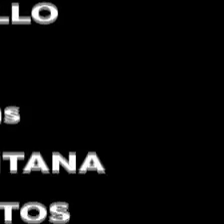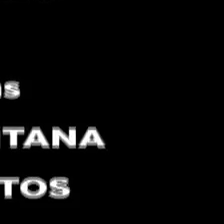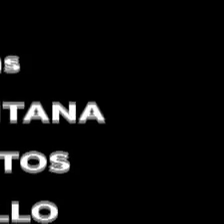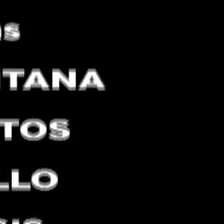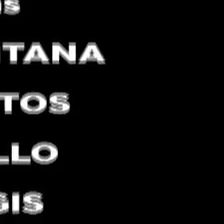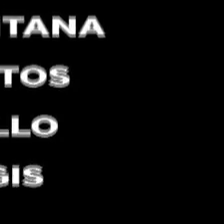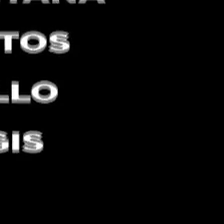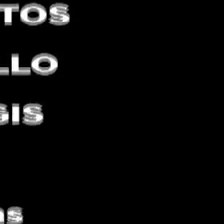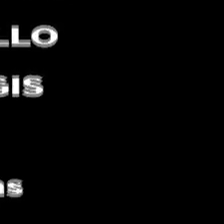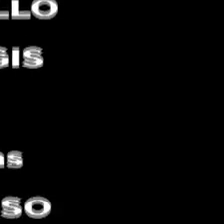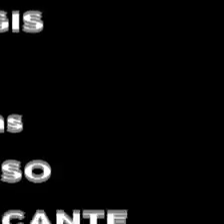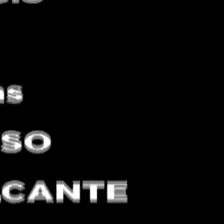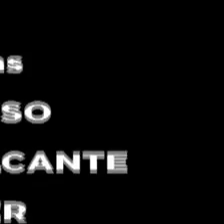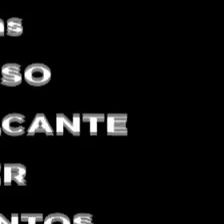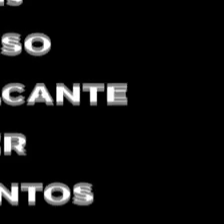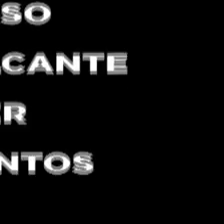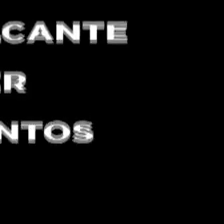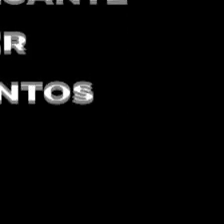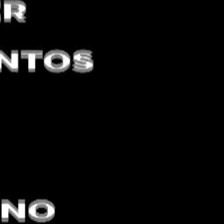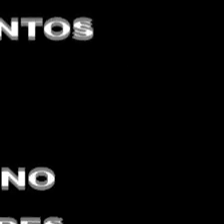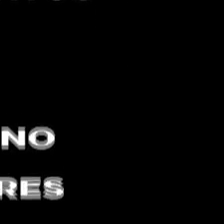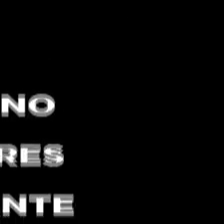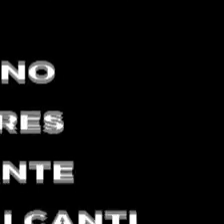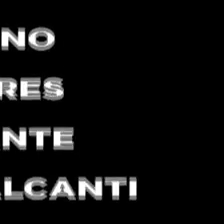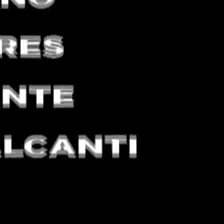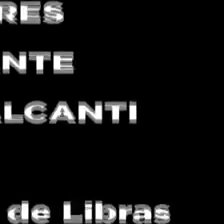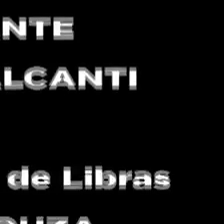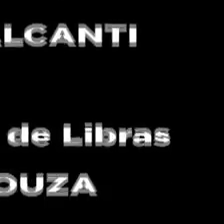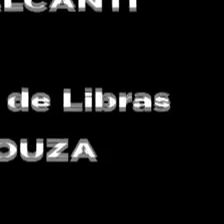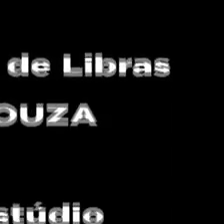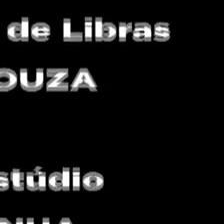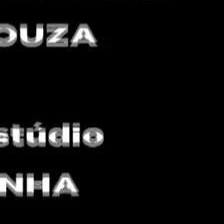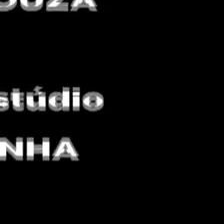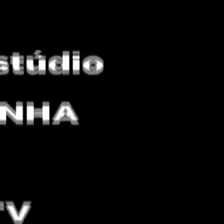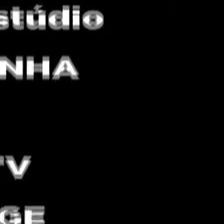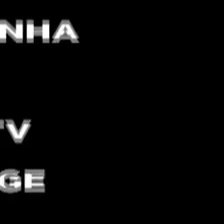Tem a ventania, tem o vendaval. Tem a ventania, tem o